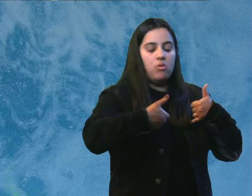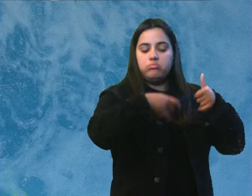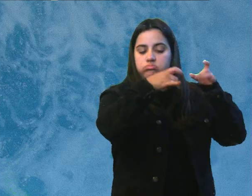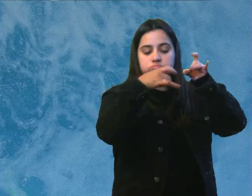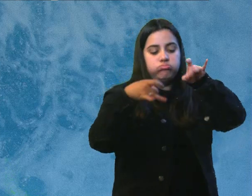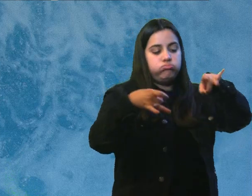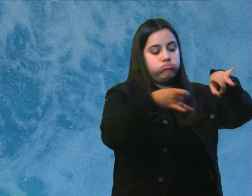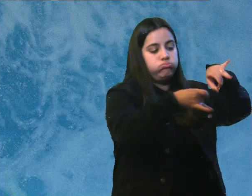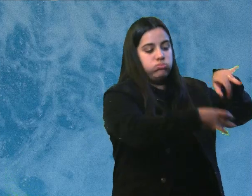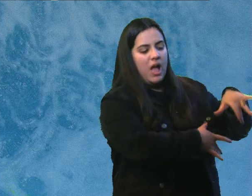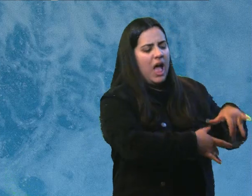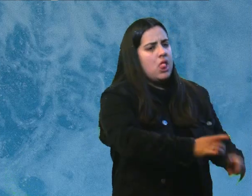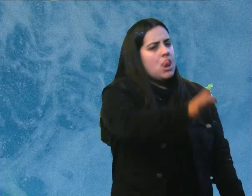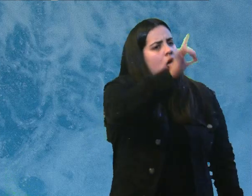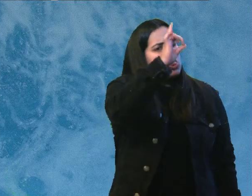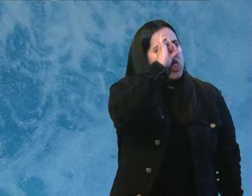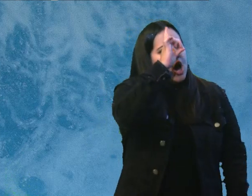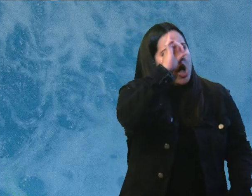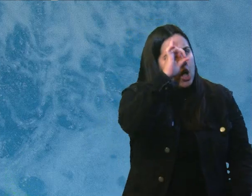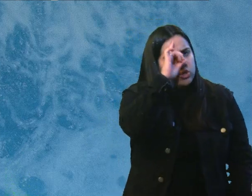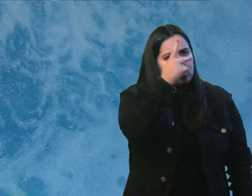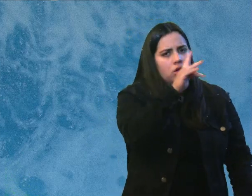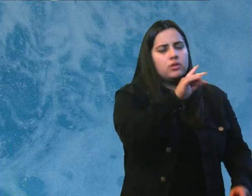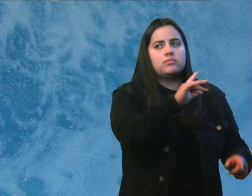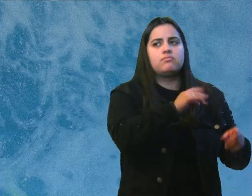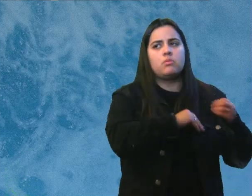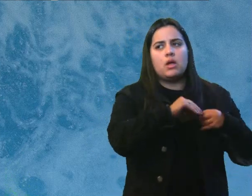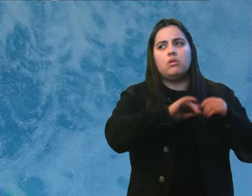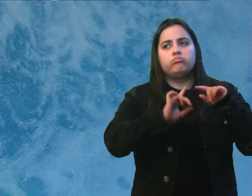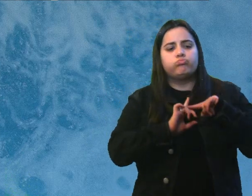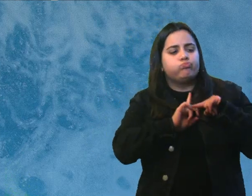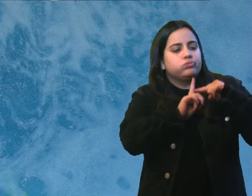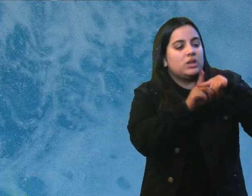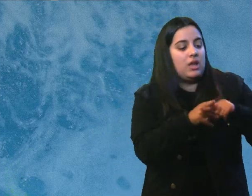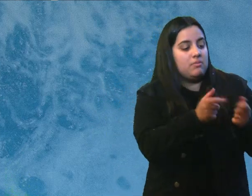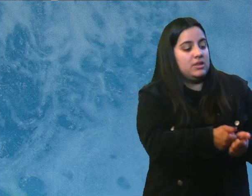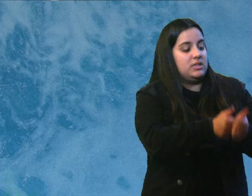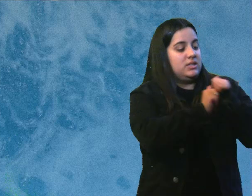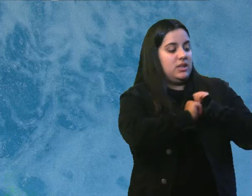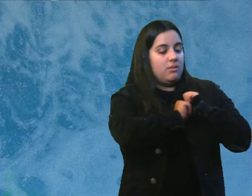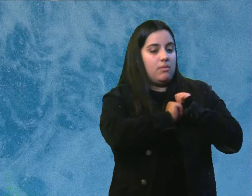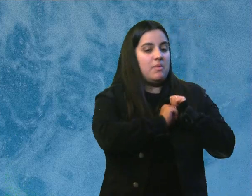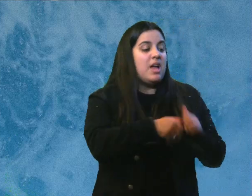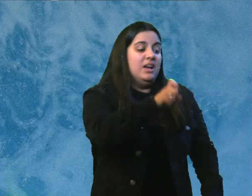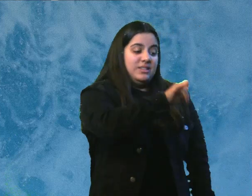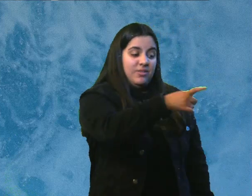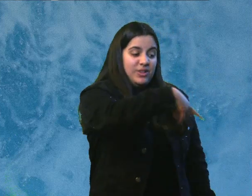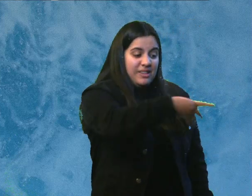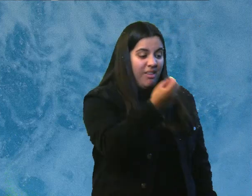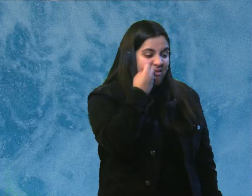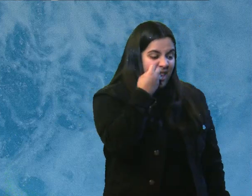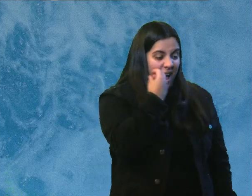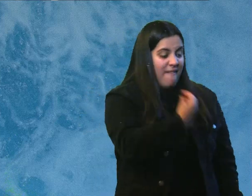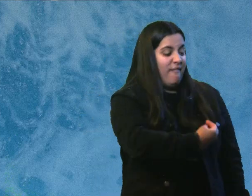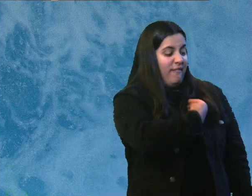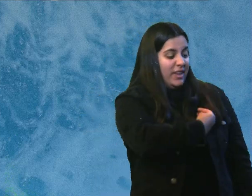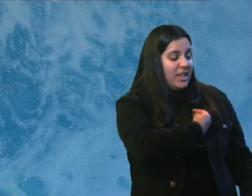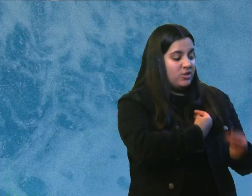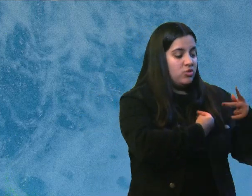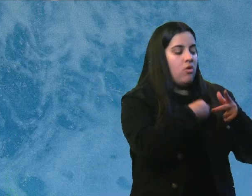tome diariamente a sua cruz e siga-me. Se tentar se apegar à sua vida, a